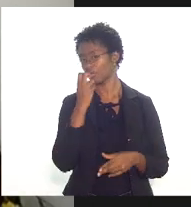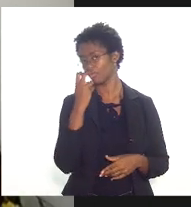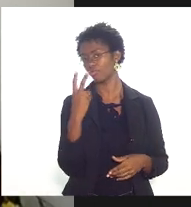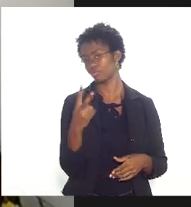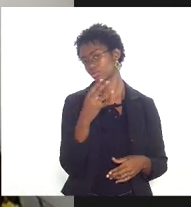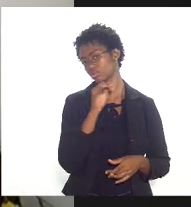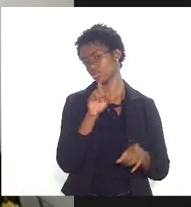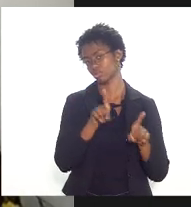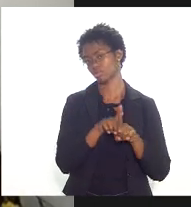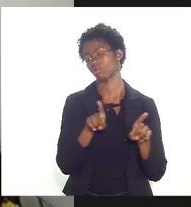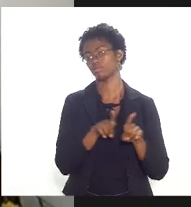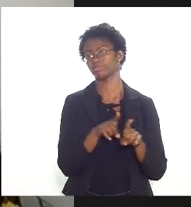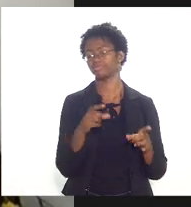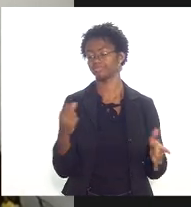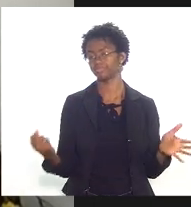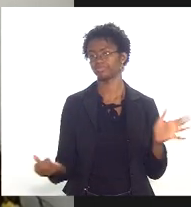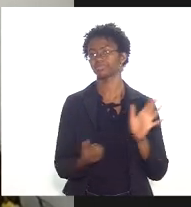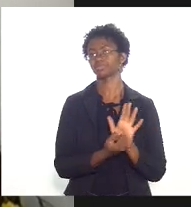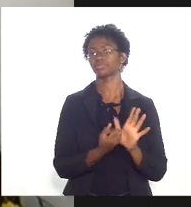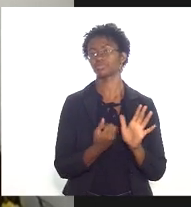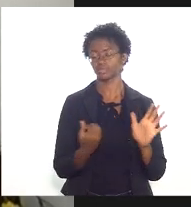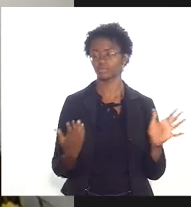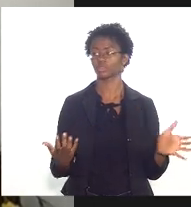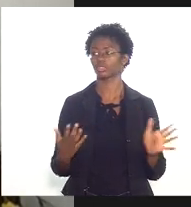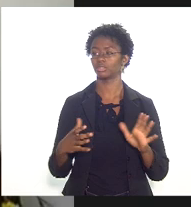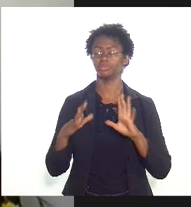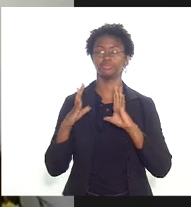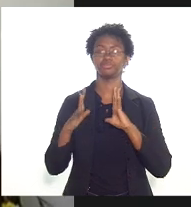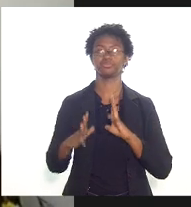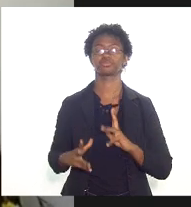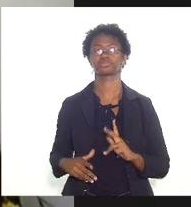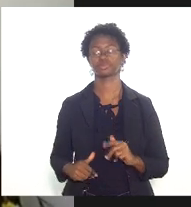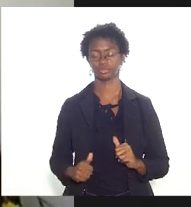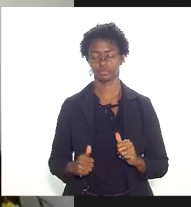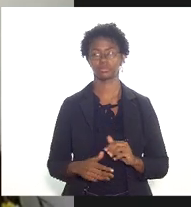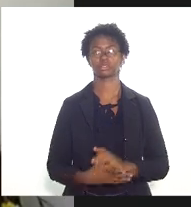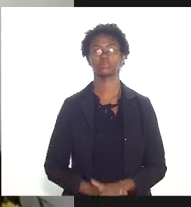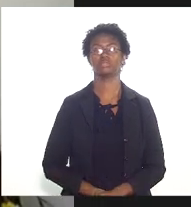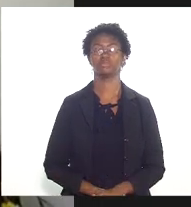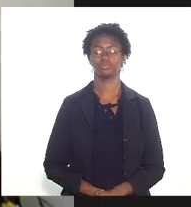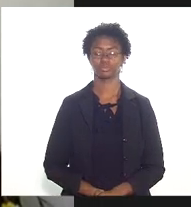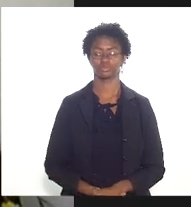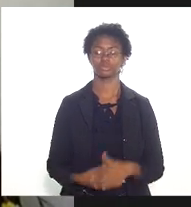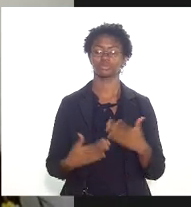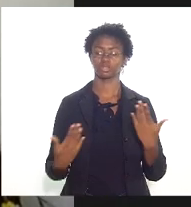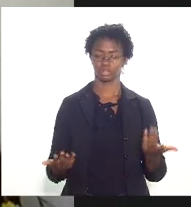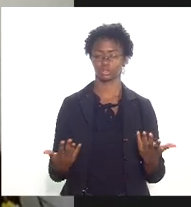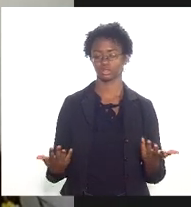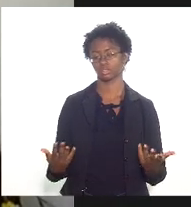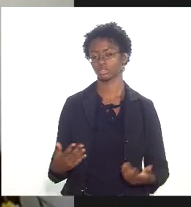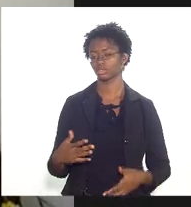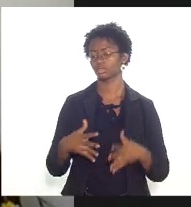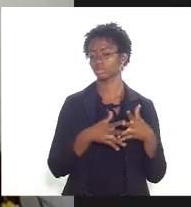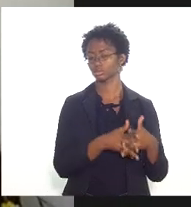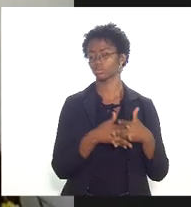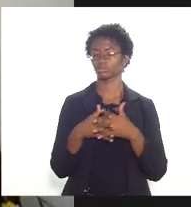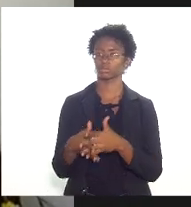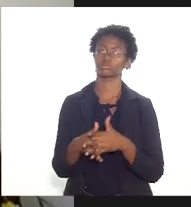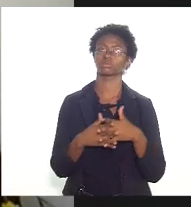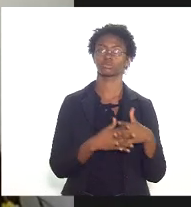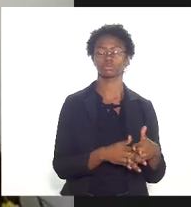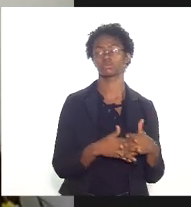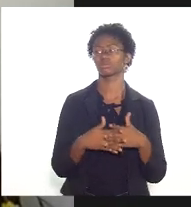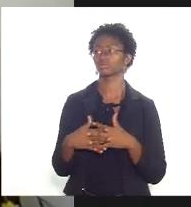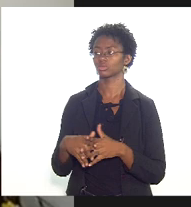é o Marco do saneamento básico foi aprovado nacionalmente então é escandaloso que